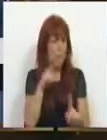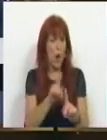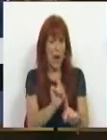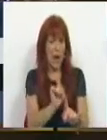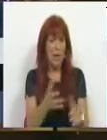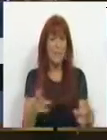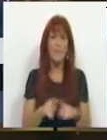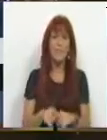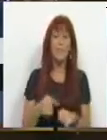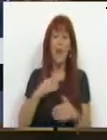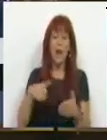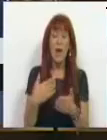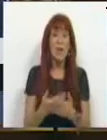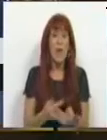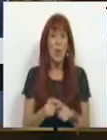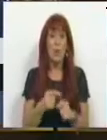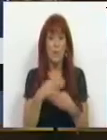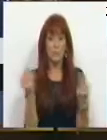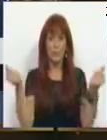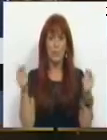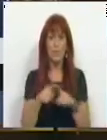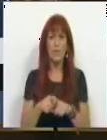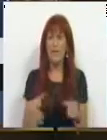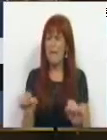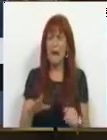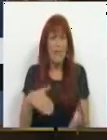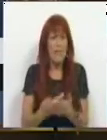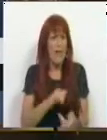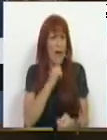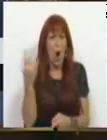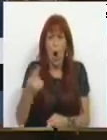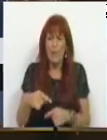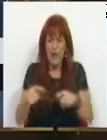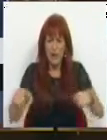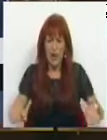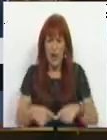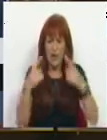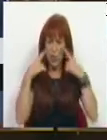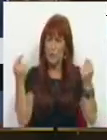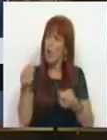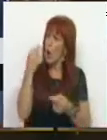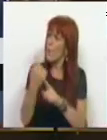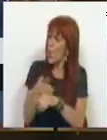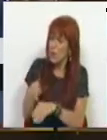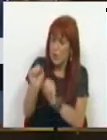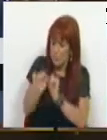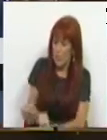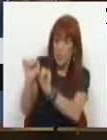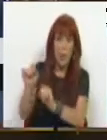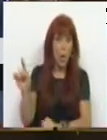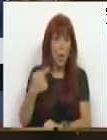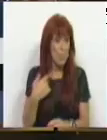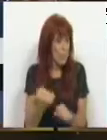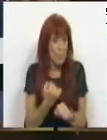sentido. Sendo a oferta tão pulverizada, de nada servirá a obrigar as cantinas públicas a consumir produtos locais se